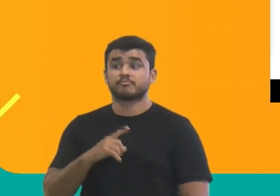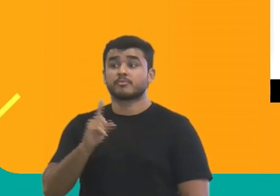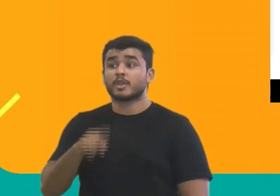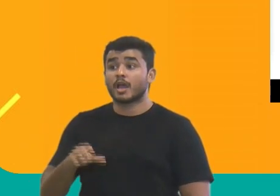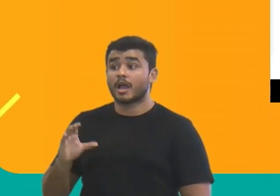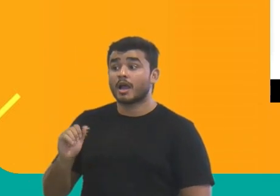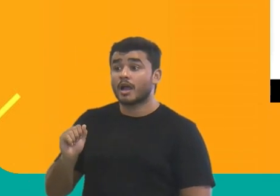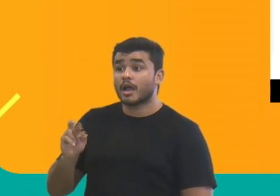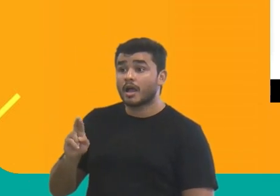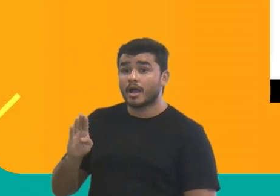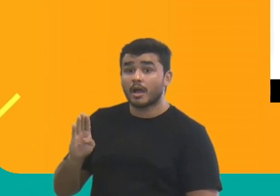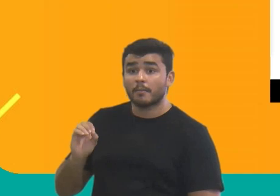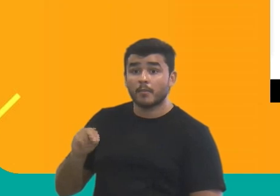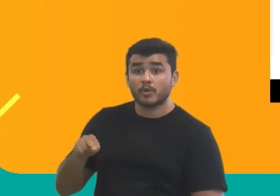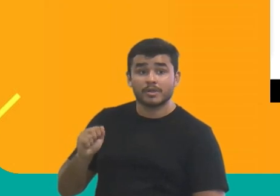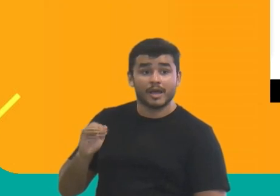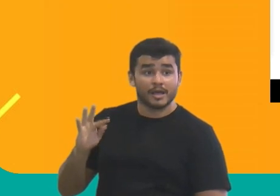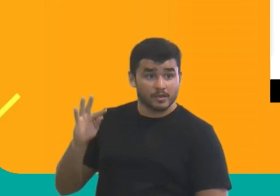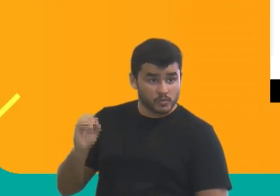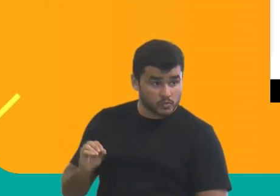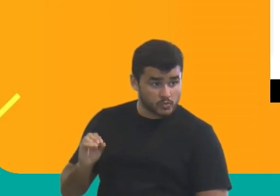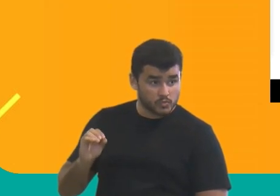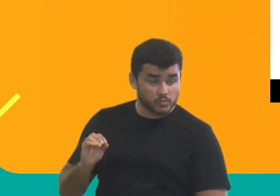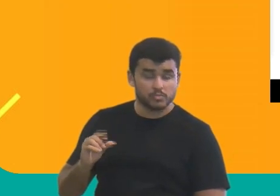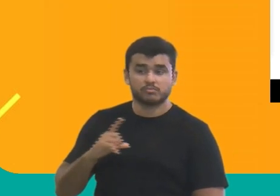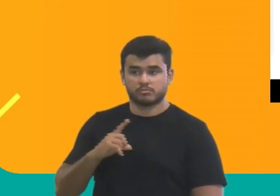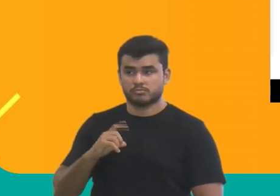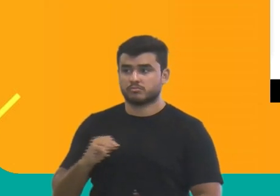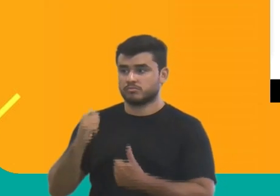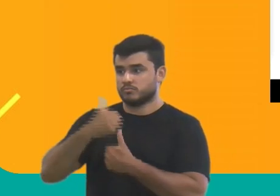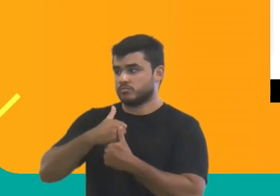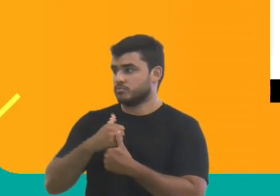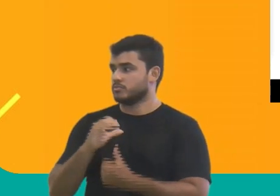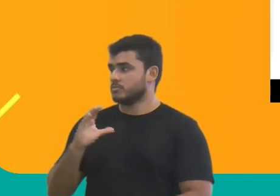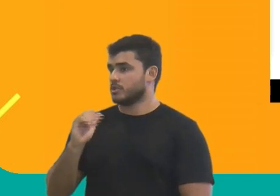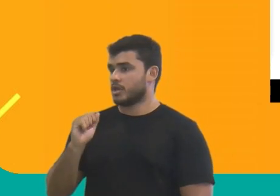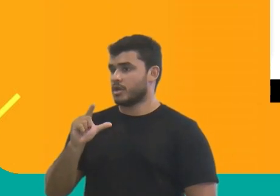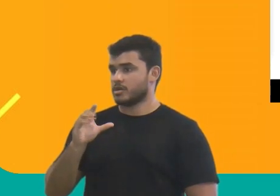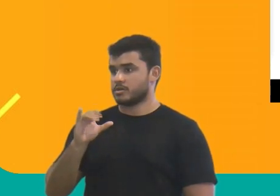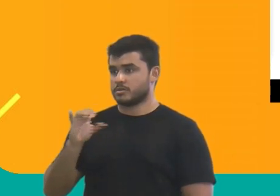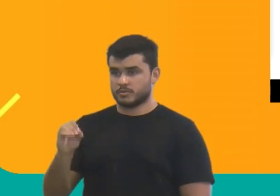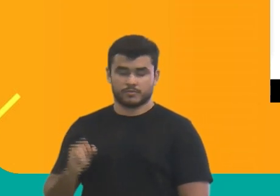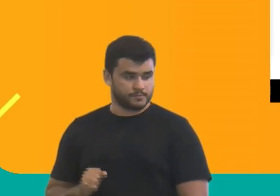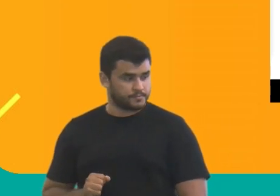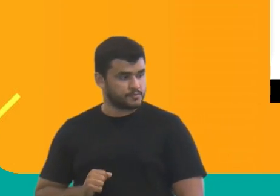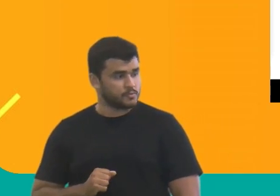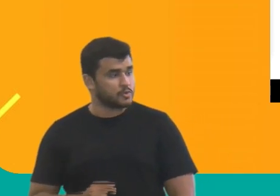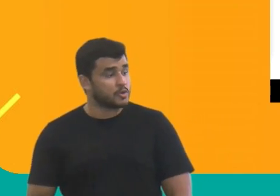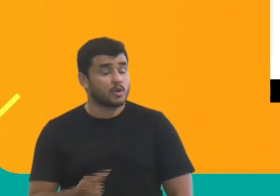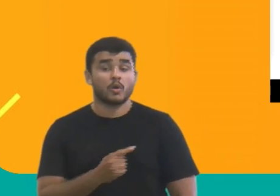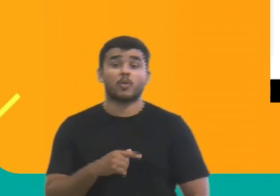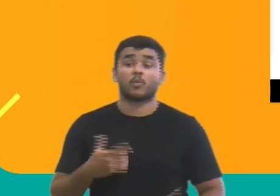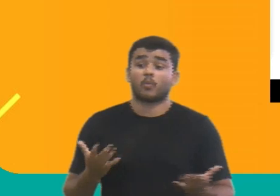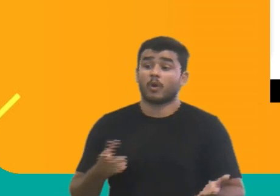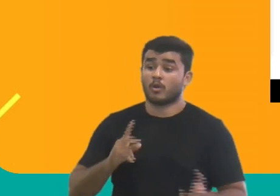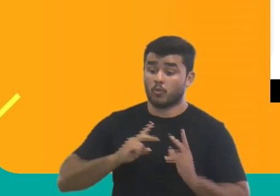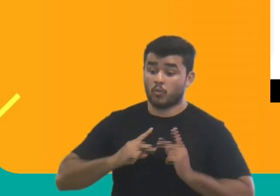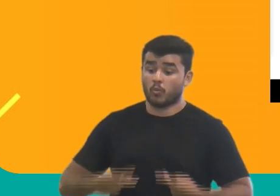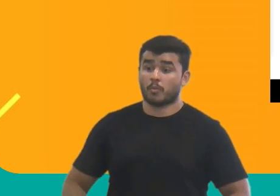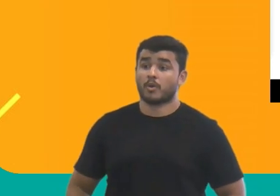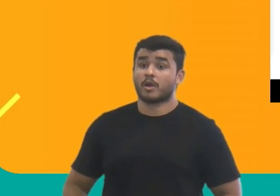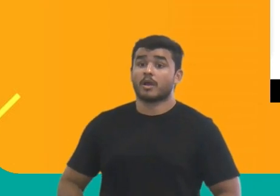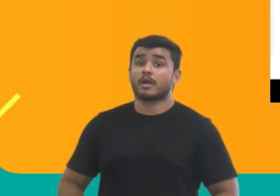e substituir o cálcio. Em qual tecido do corpo humano eu tenho